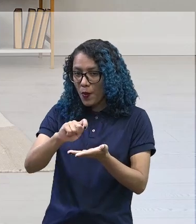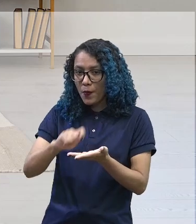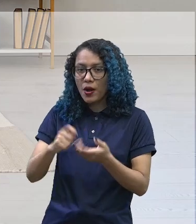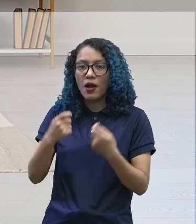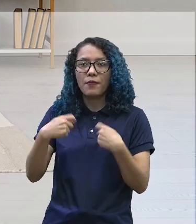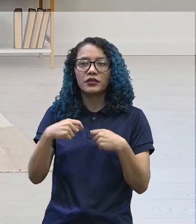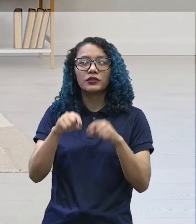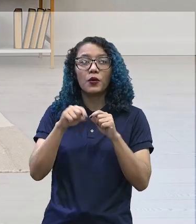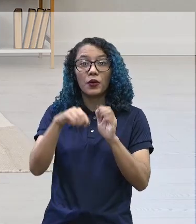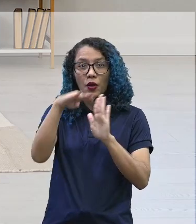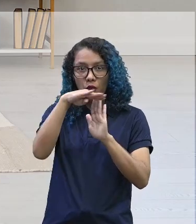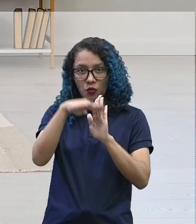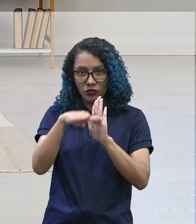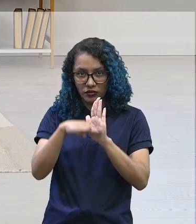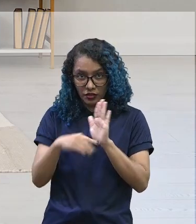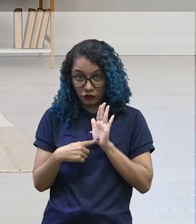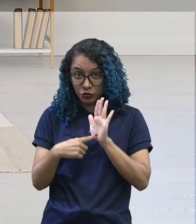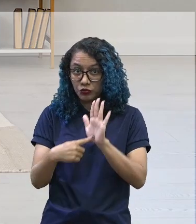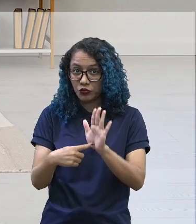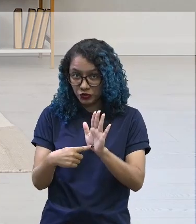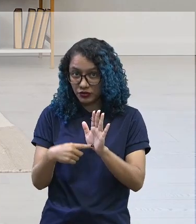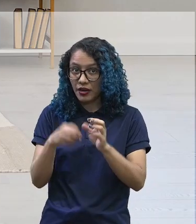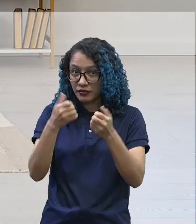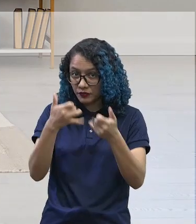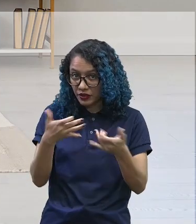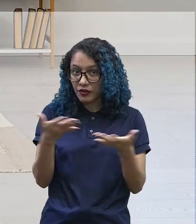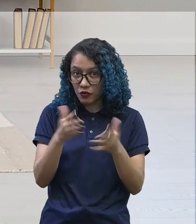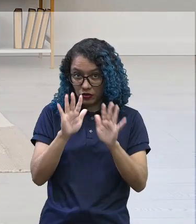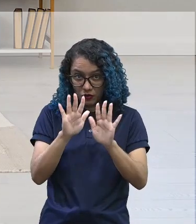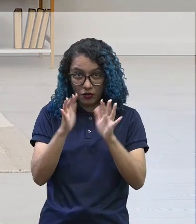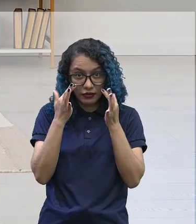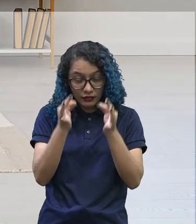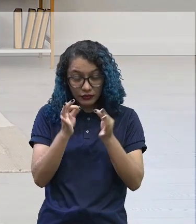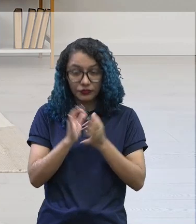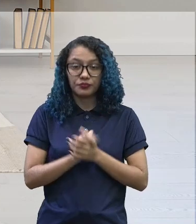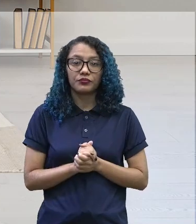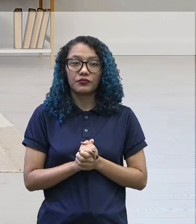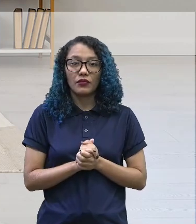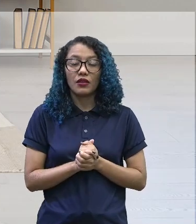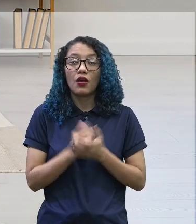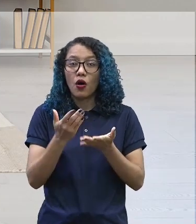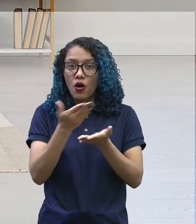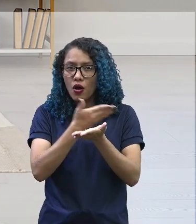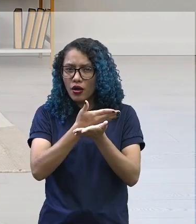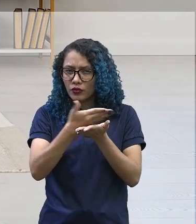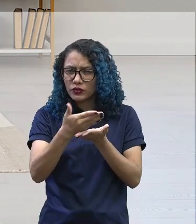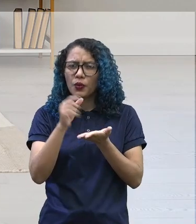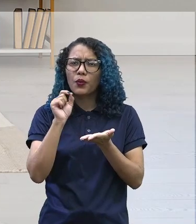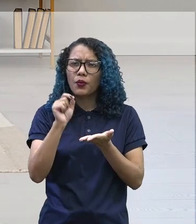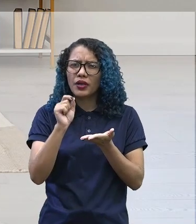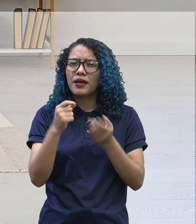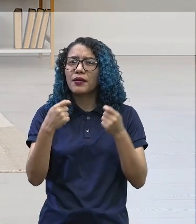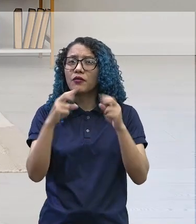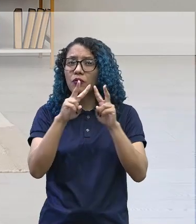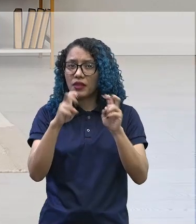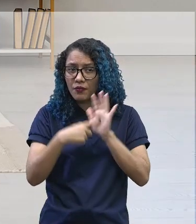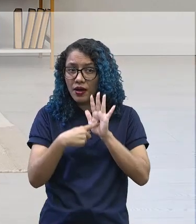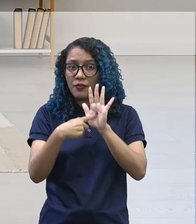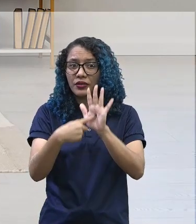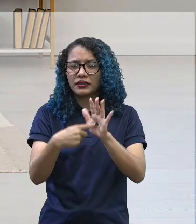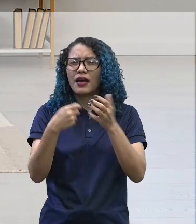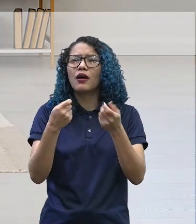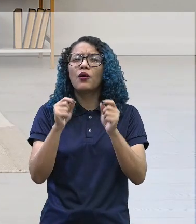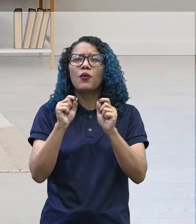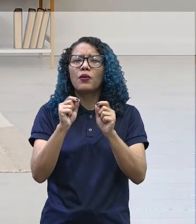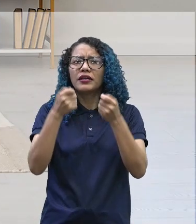o roteiro que eu vou te explicar agora, ok? Então, olha só. Na introdução, apresente o tema, explicando por